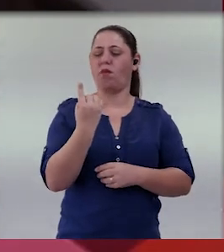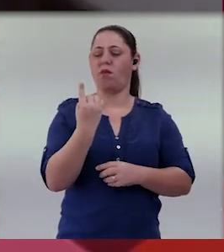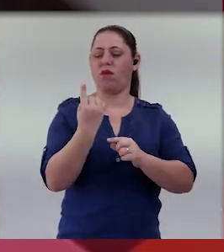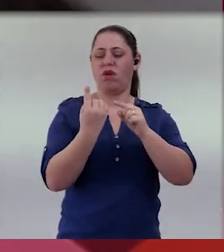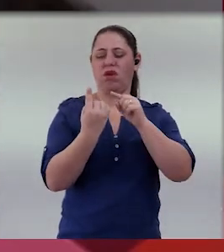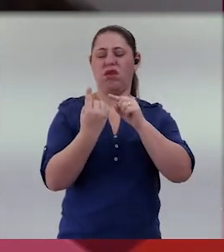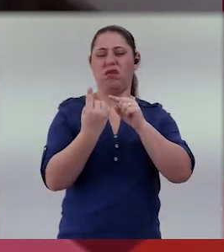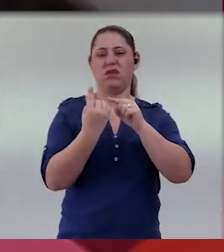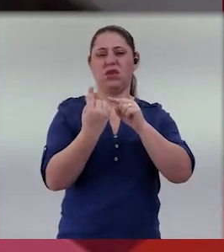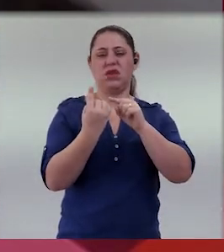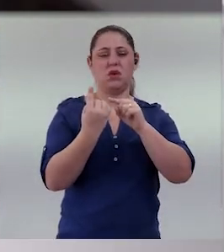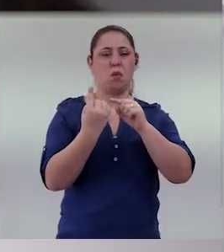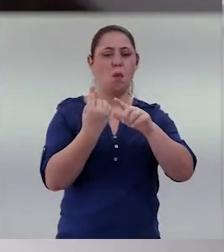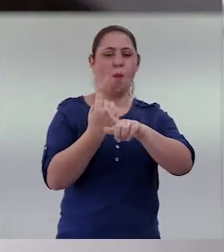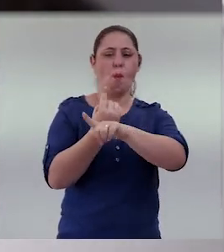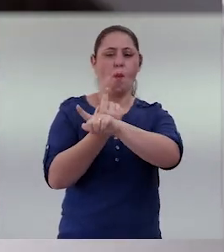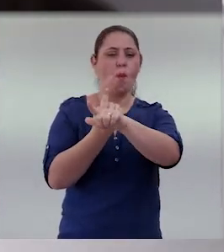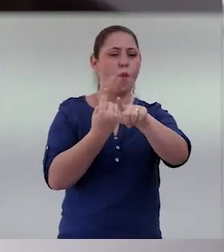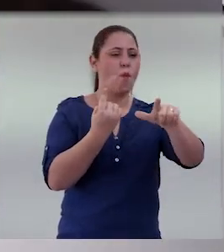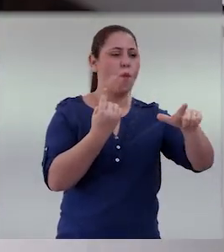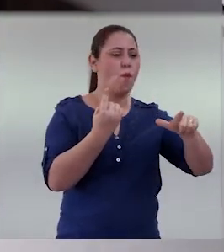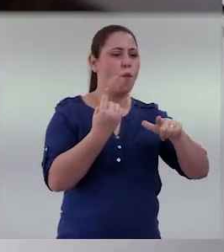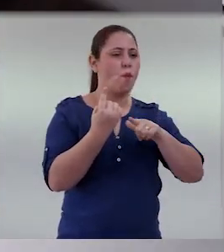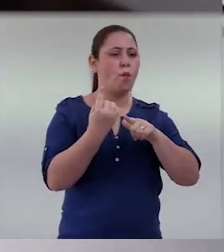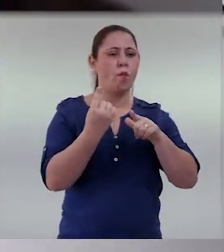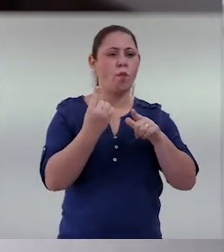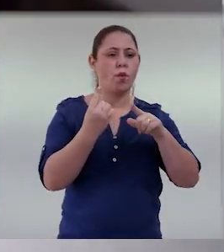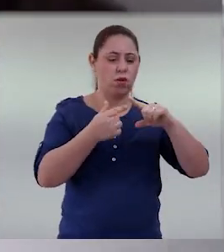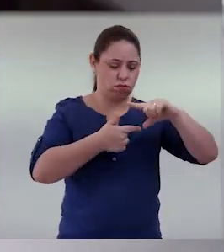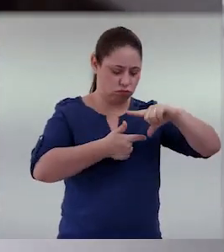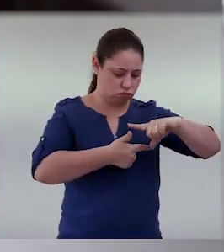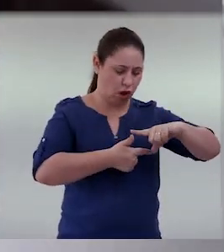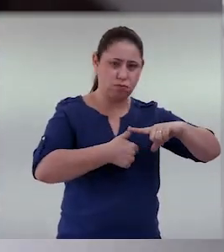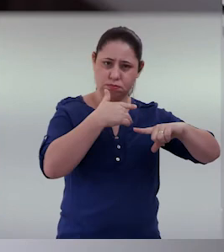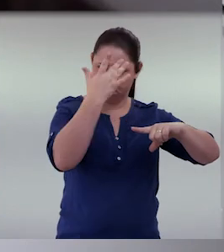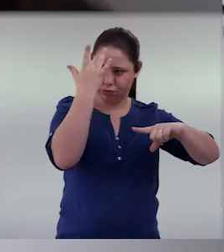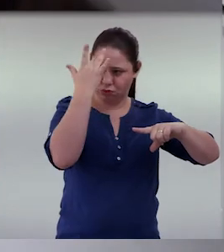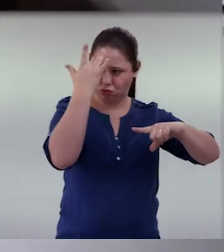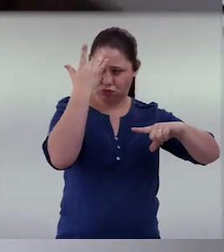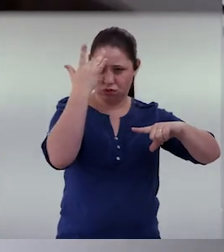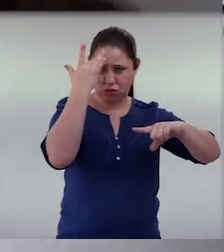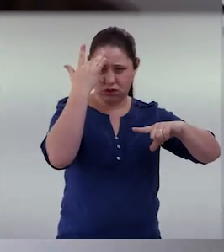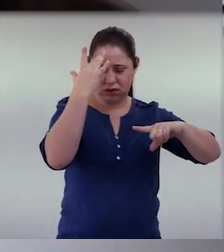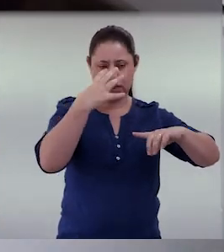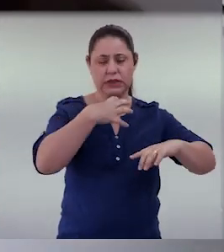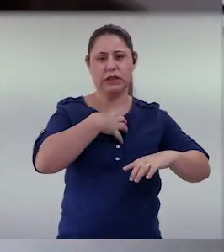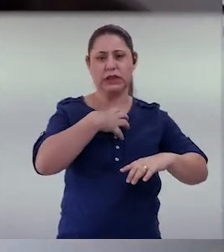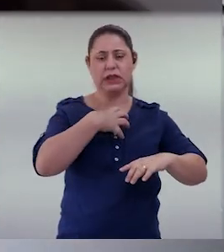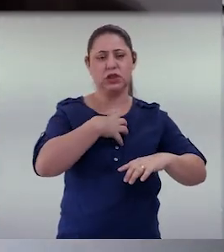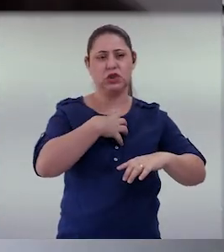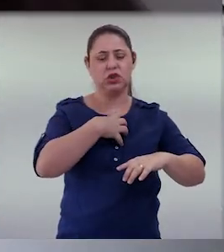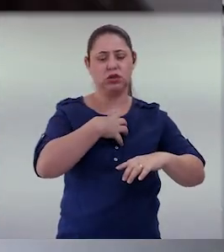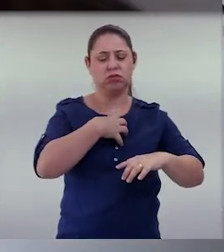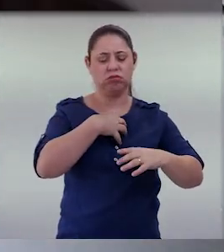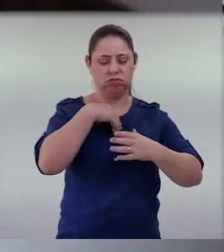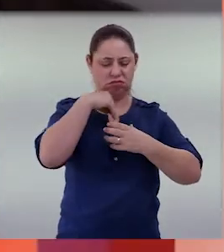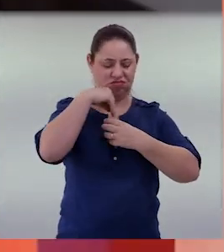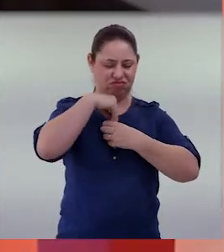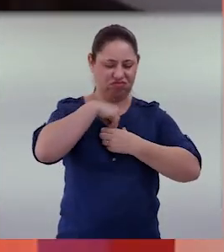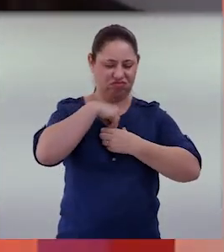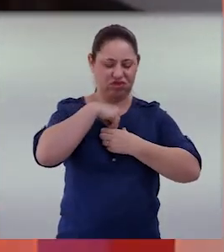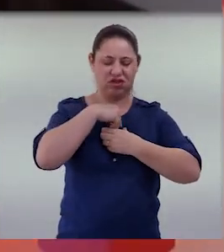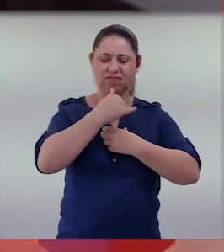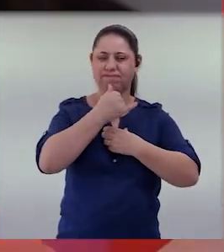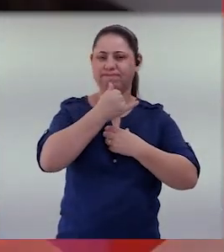vê sozinho, sem ninguém perto, isolado das pessoas, a gente sente